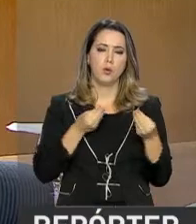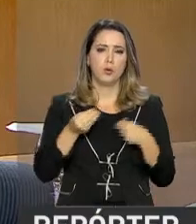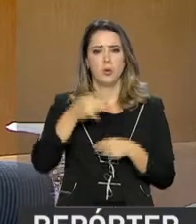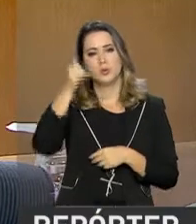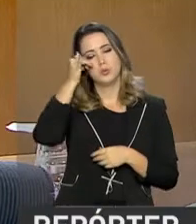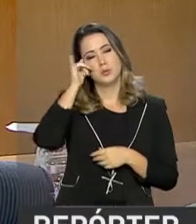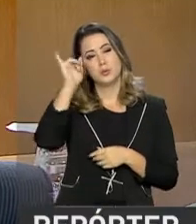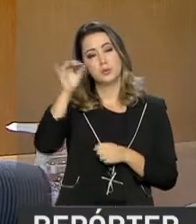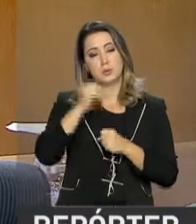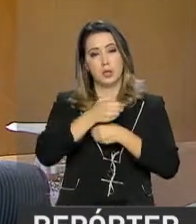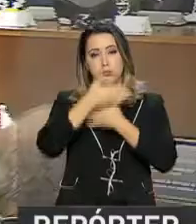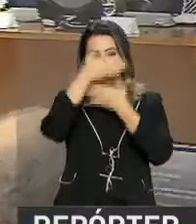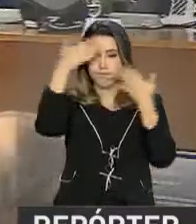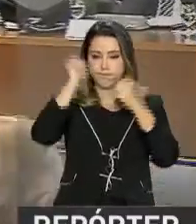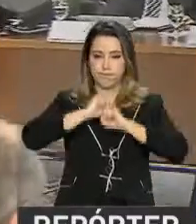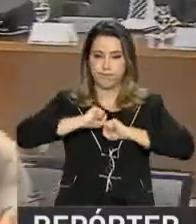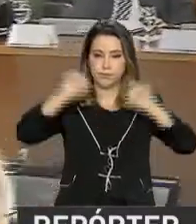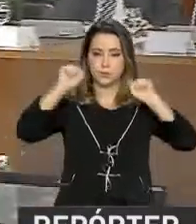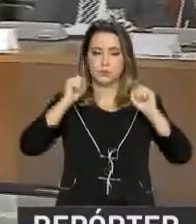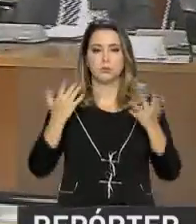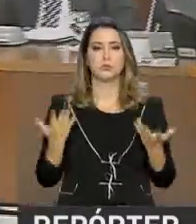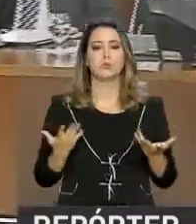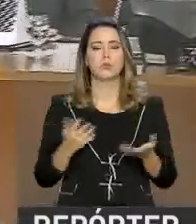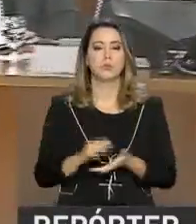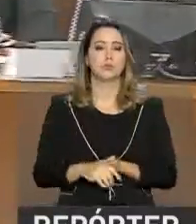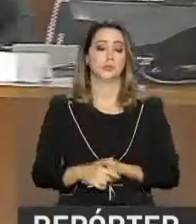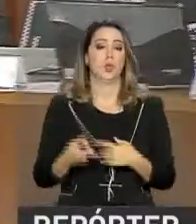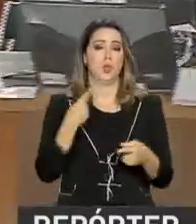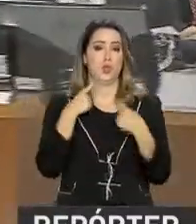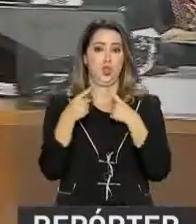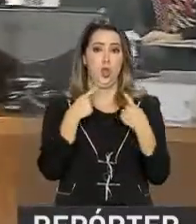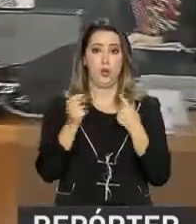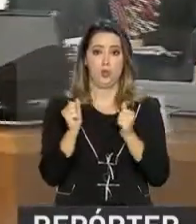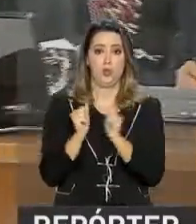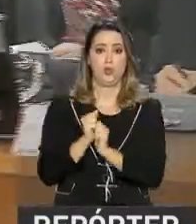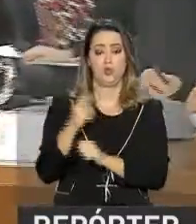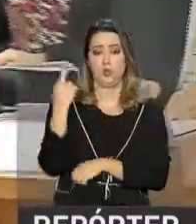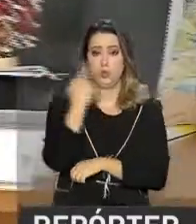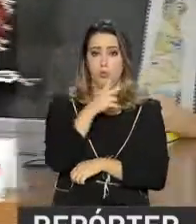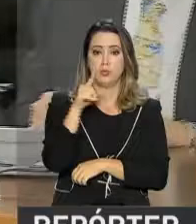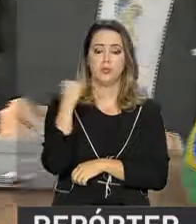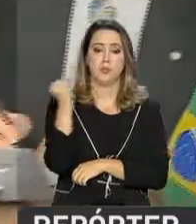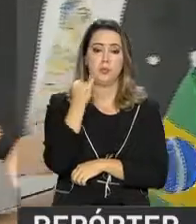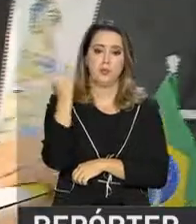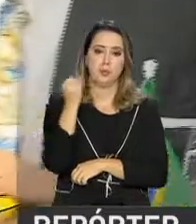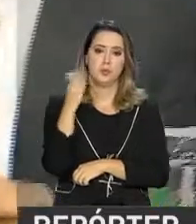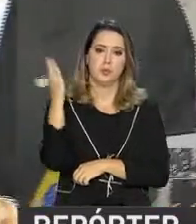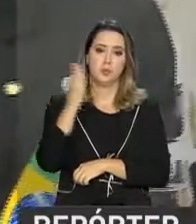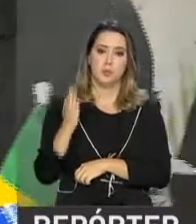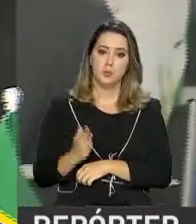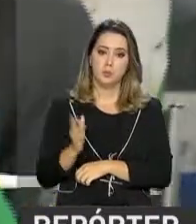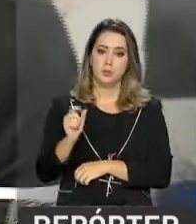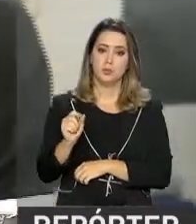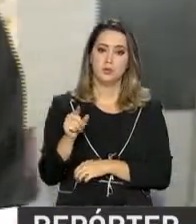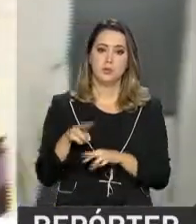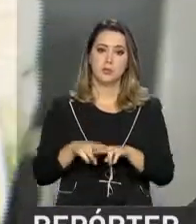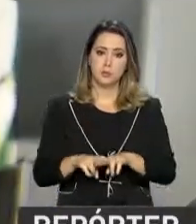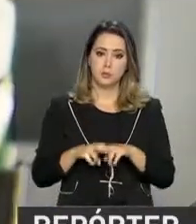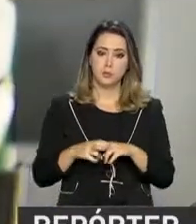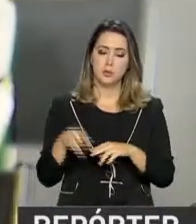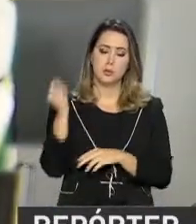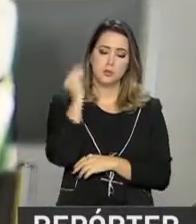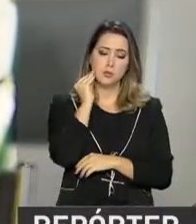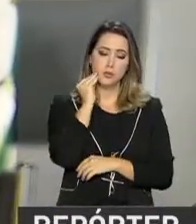ao terrorismo internacional o django com alunos é fundamental no brasil pela experiência acumulada